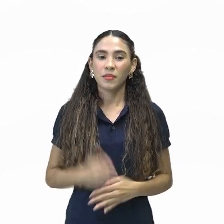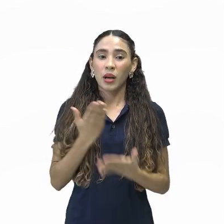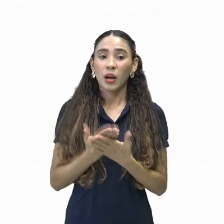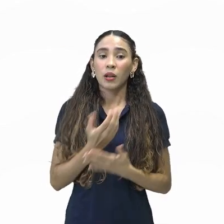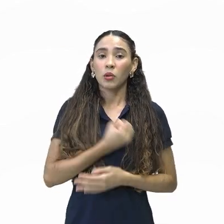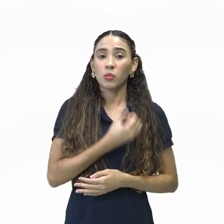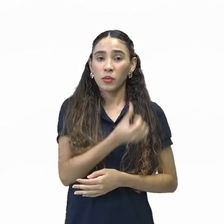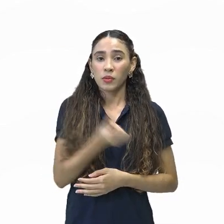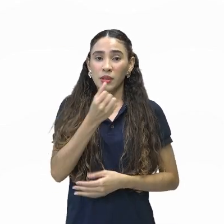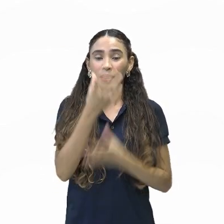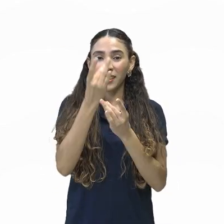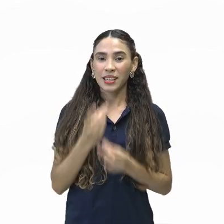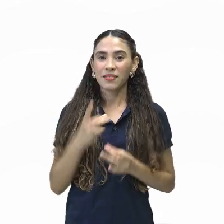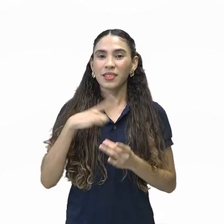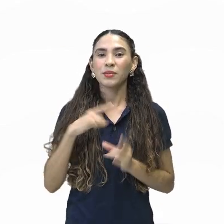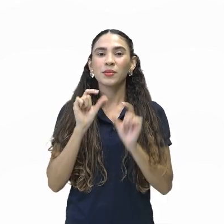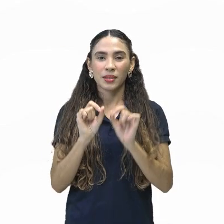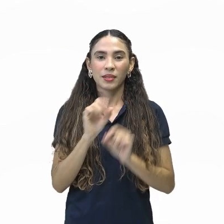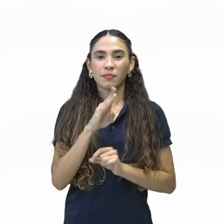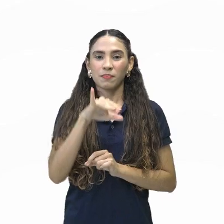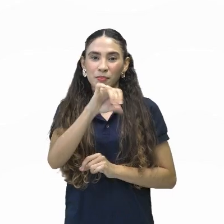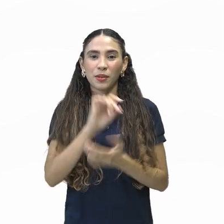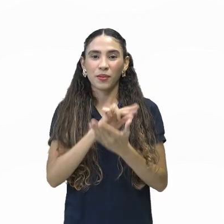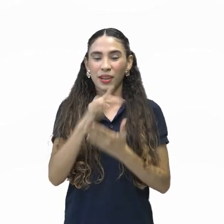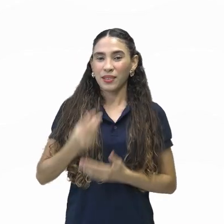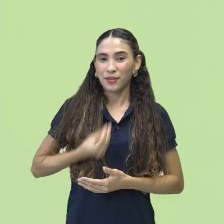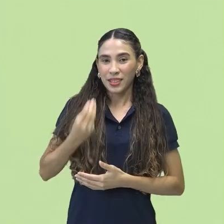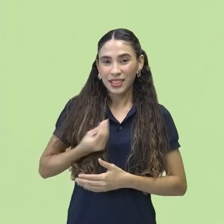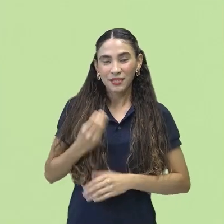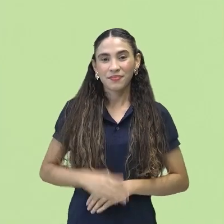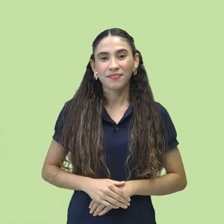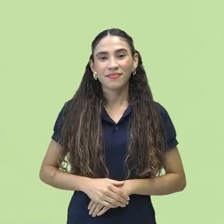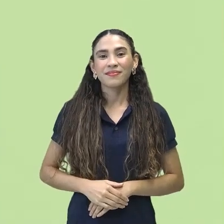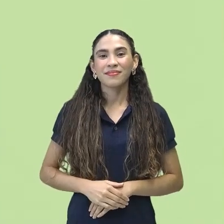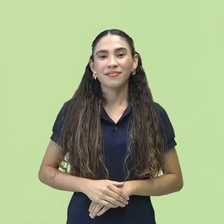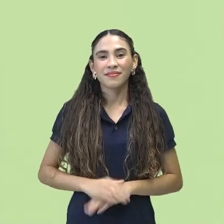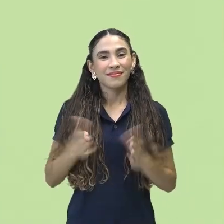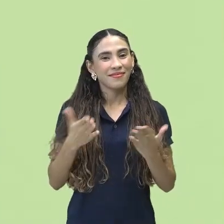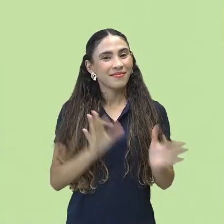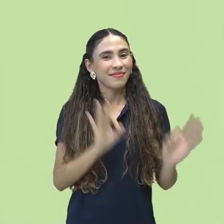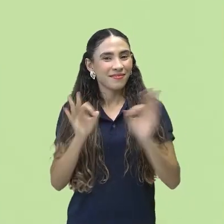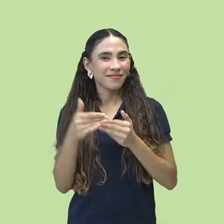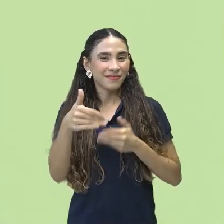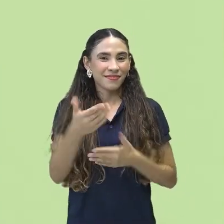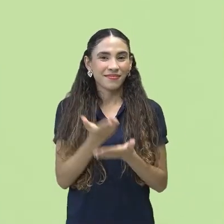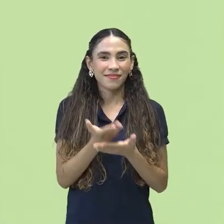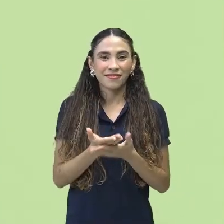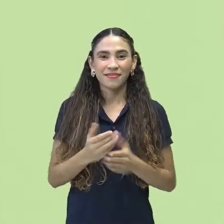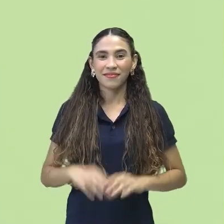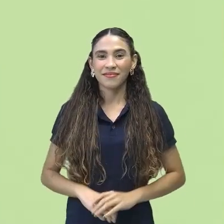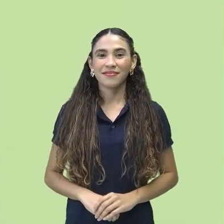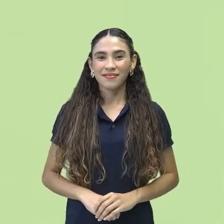número 6, com detalhamento biodiversidade. Então, vamos começar?